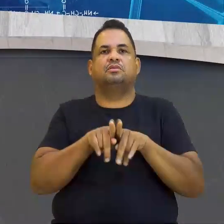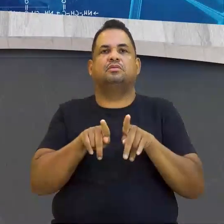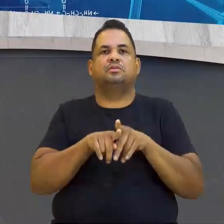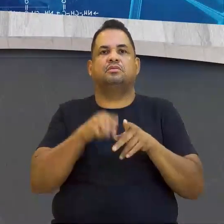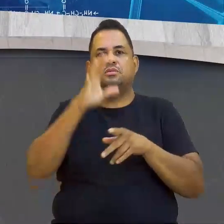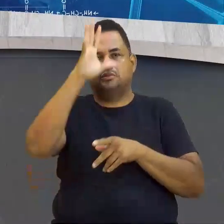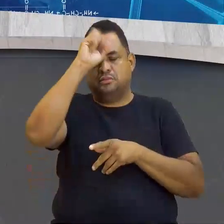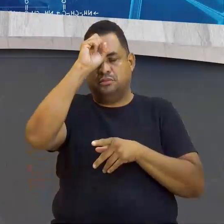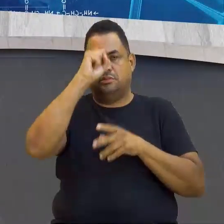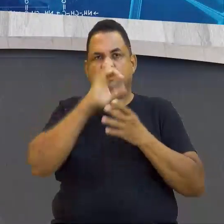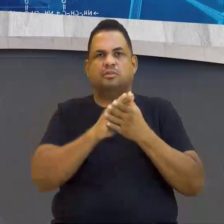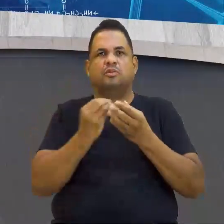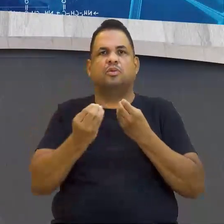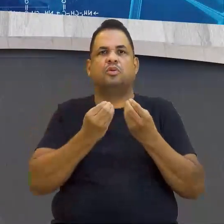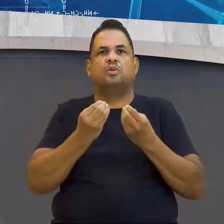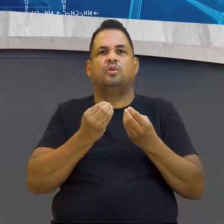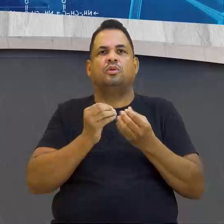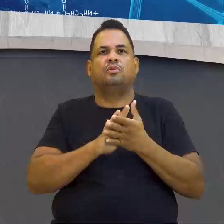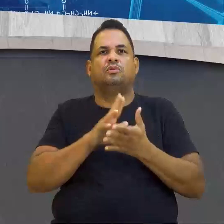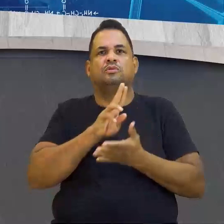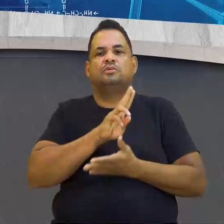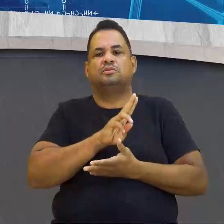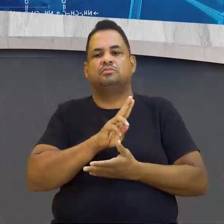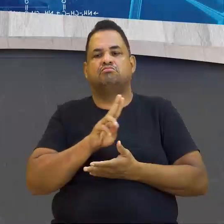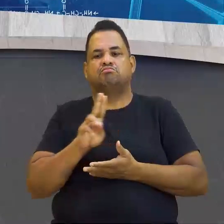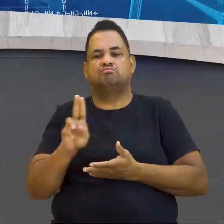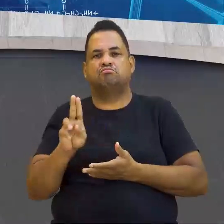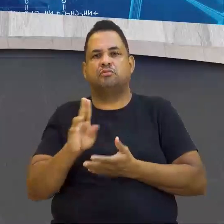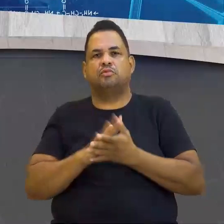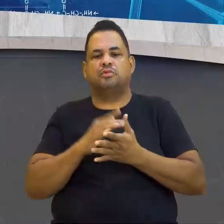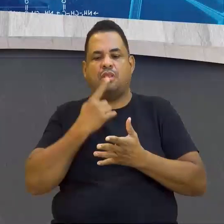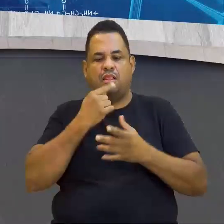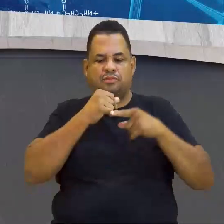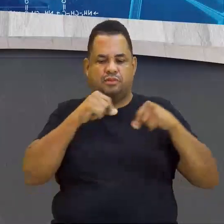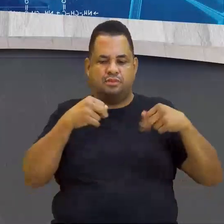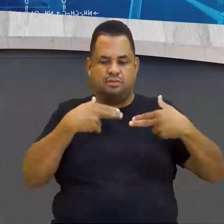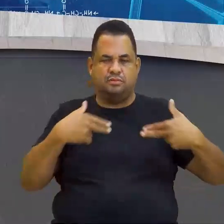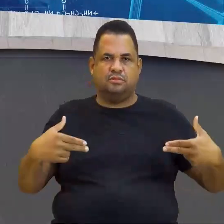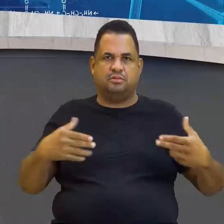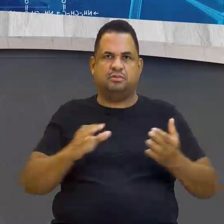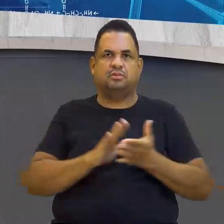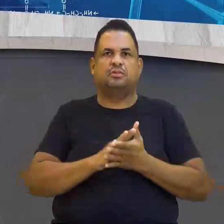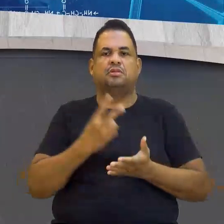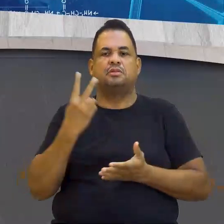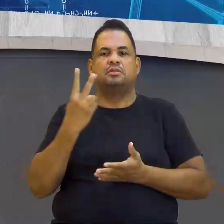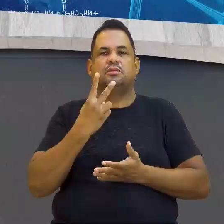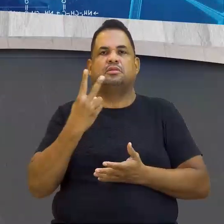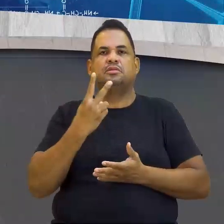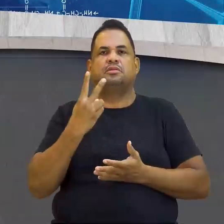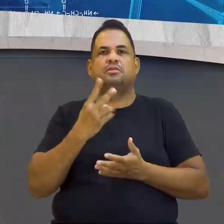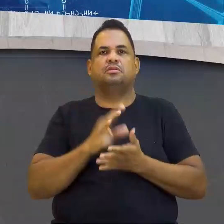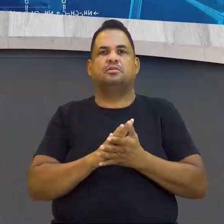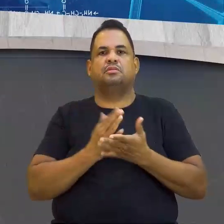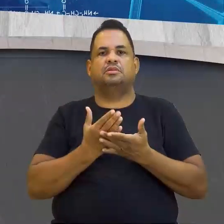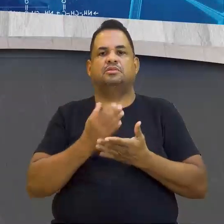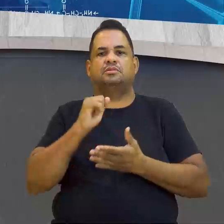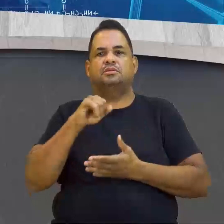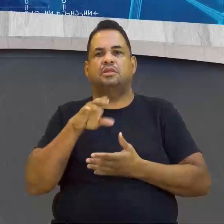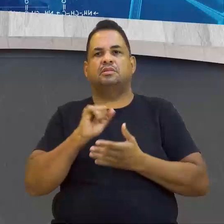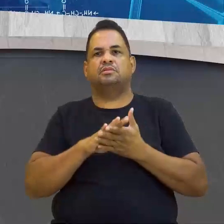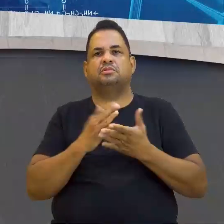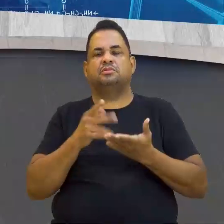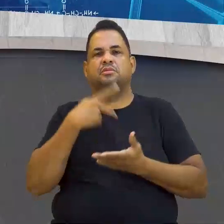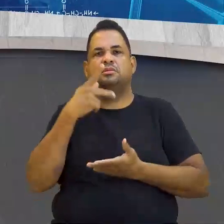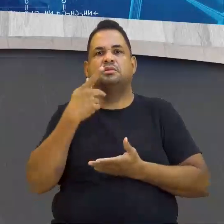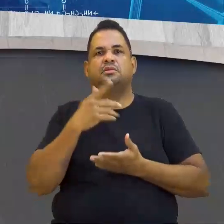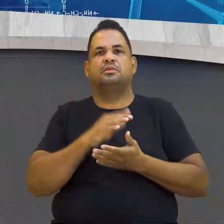aprendemos como fazer a nomenclatura para os sais. Nessa segunda parte sobre os sais, nós vamos falar um pouquinho